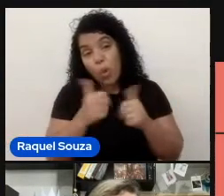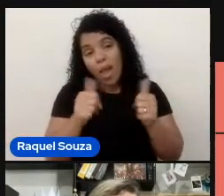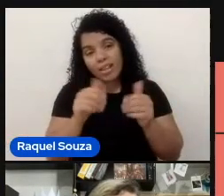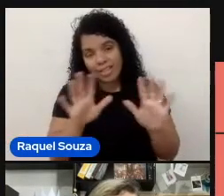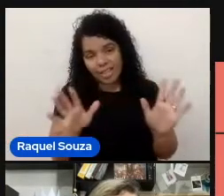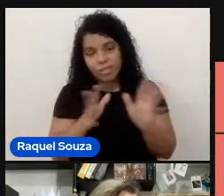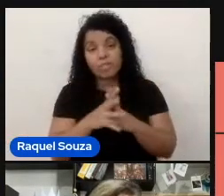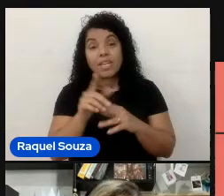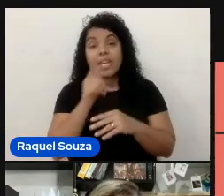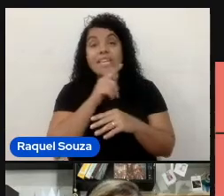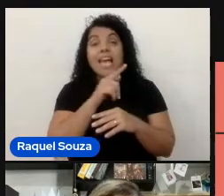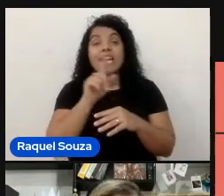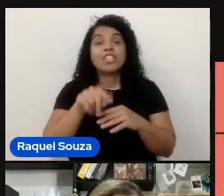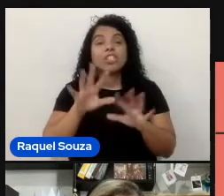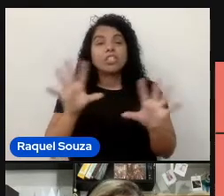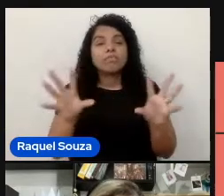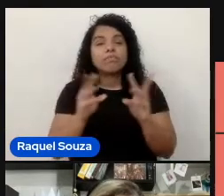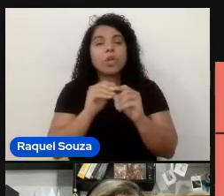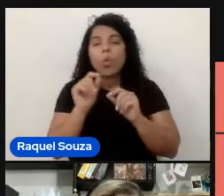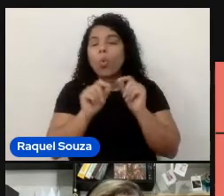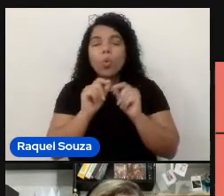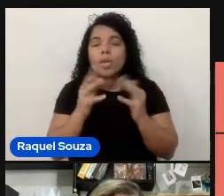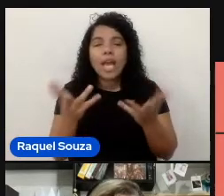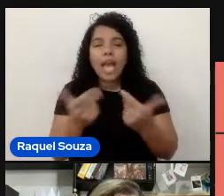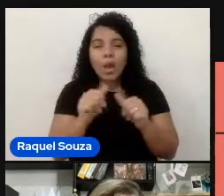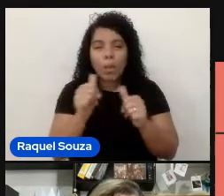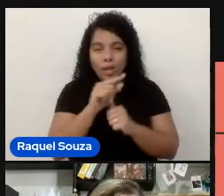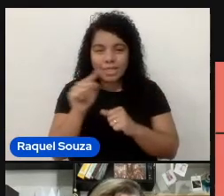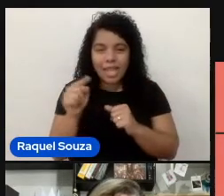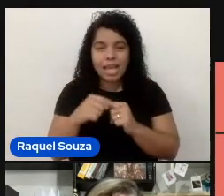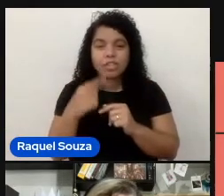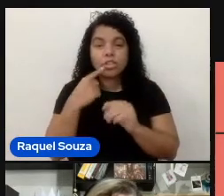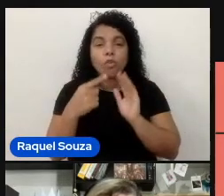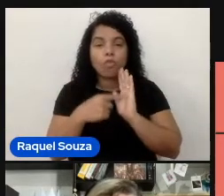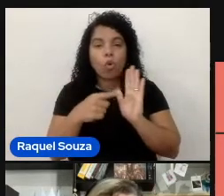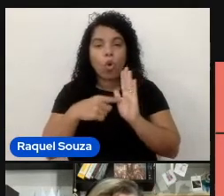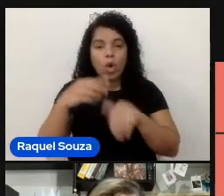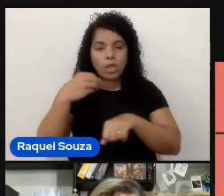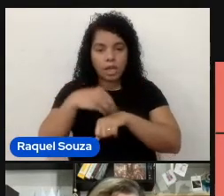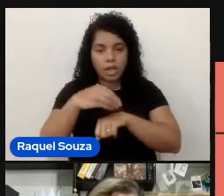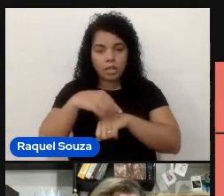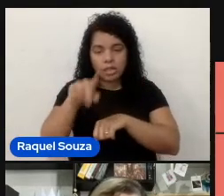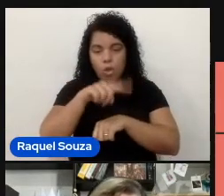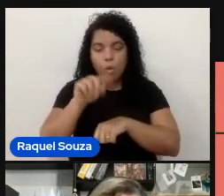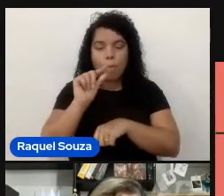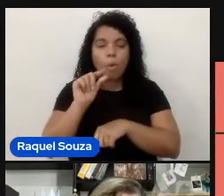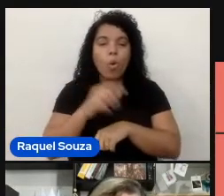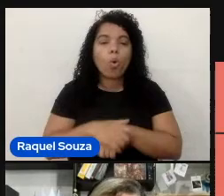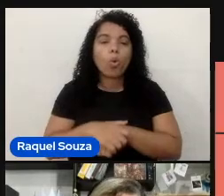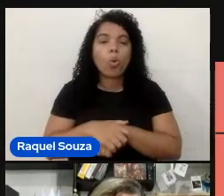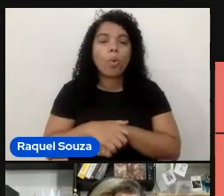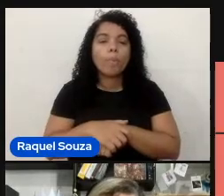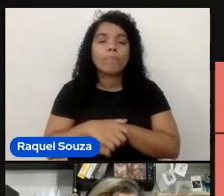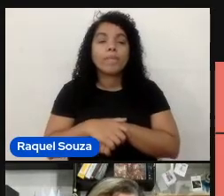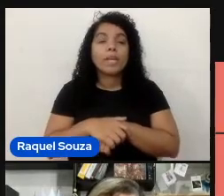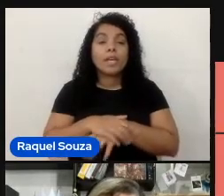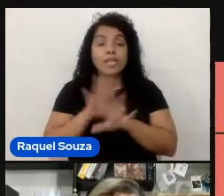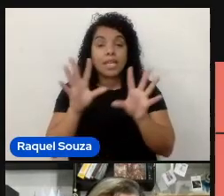e resumiu um pouquinho da qualidade, tá? Então, vou trazer um pouquinho desse resumo para